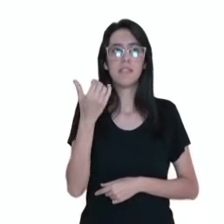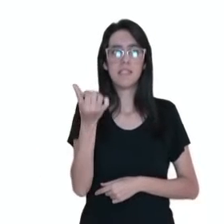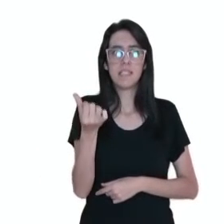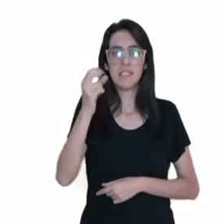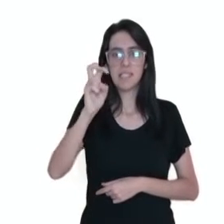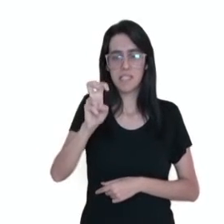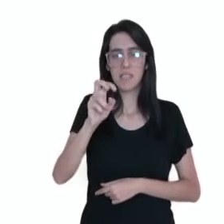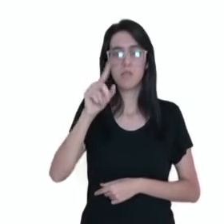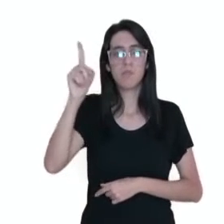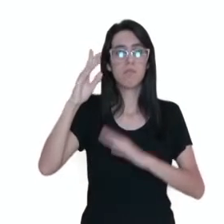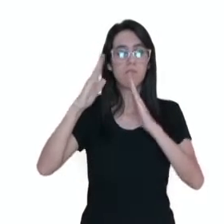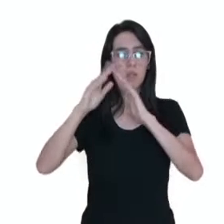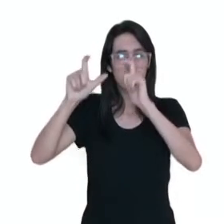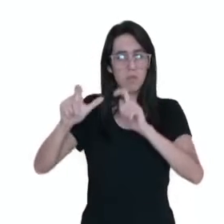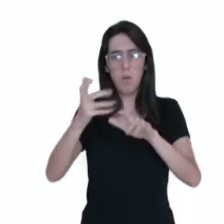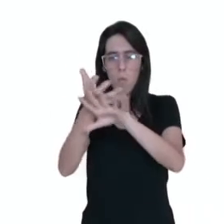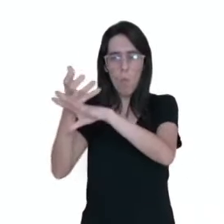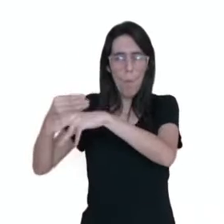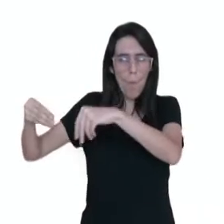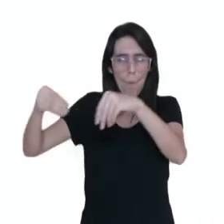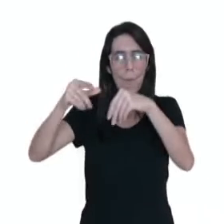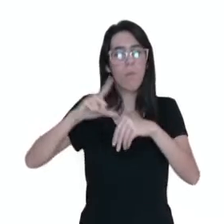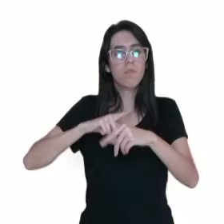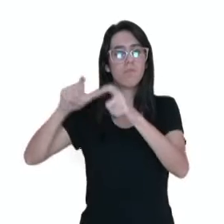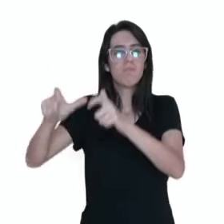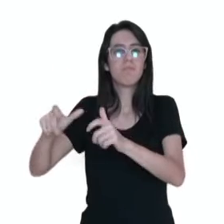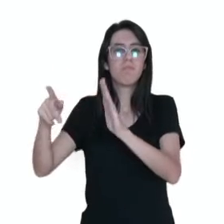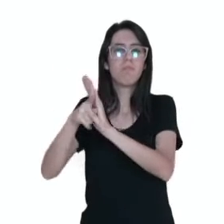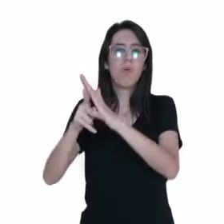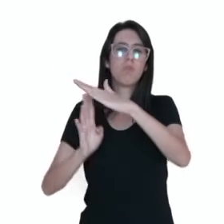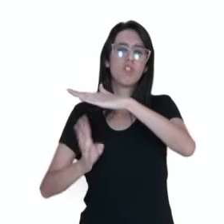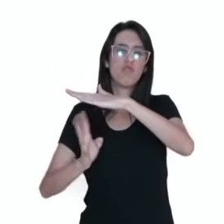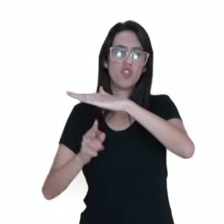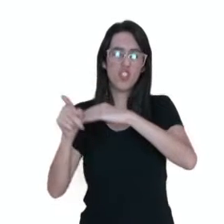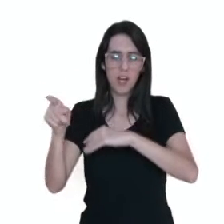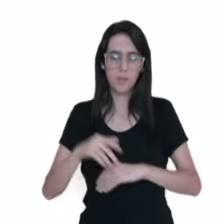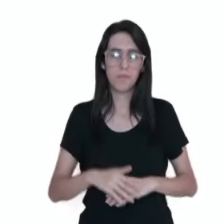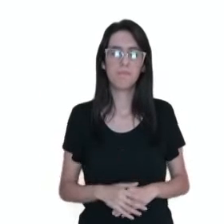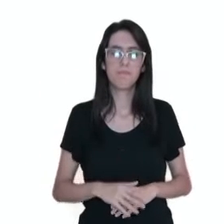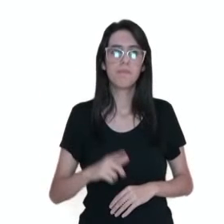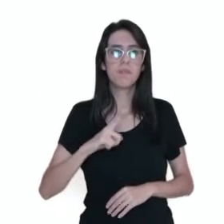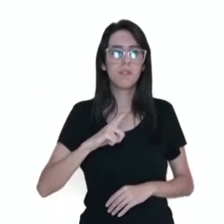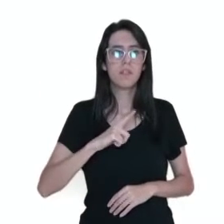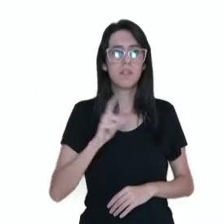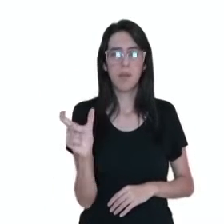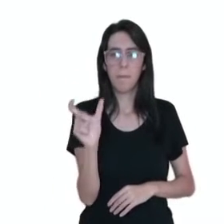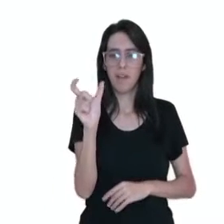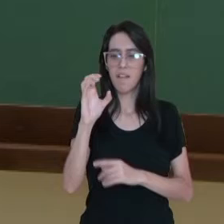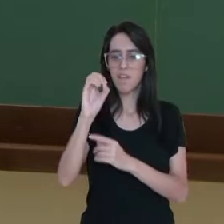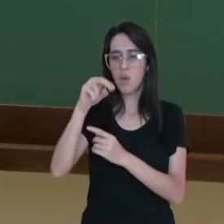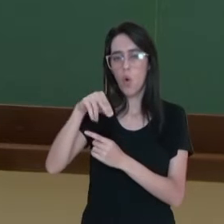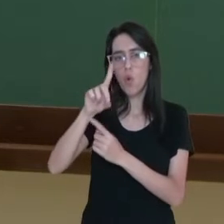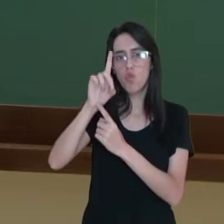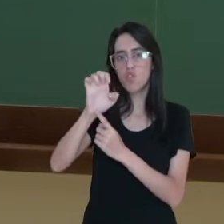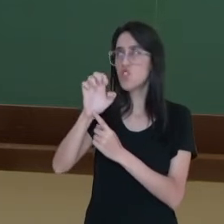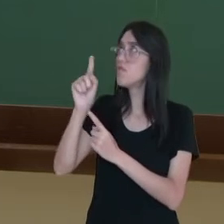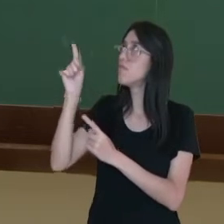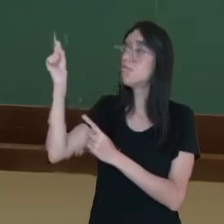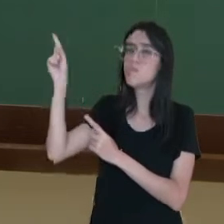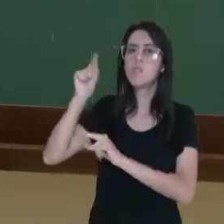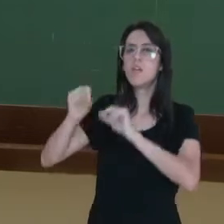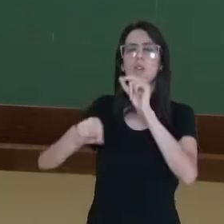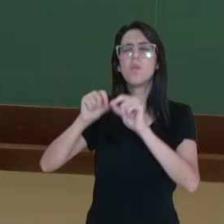Jordânia, onde há um campo de refugiados da Guerra Civil da Síria. O termo destacado onde retoma